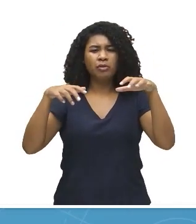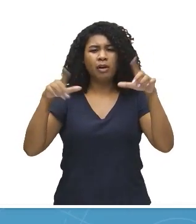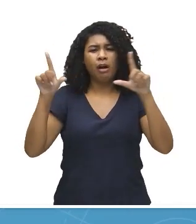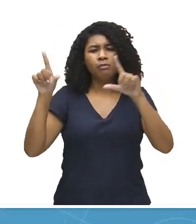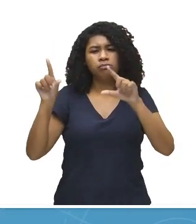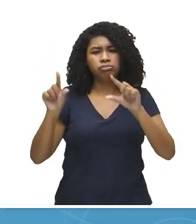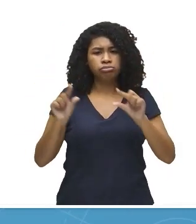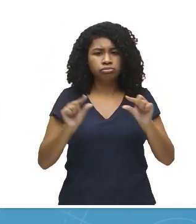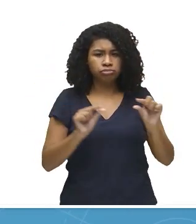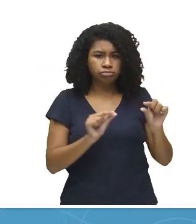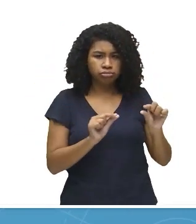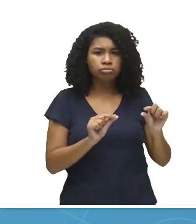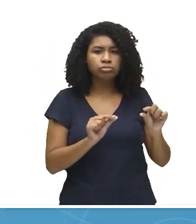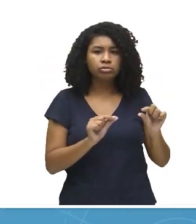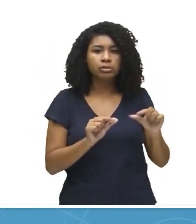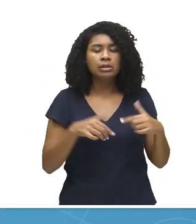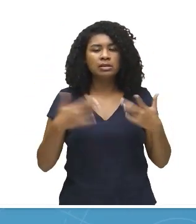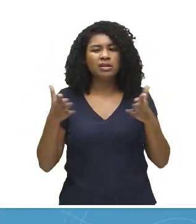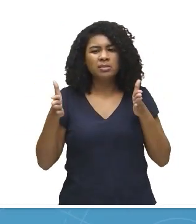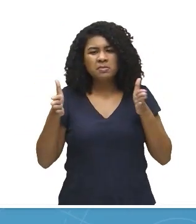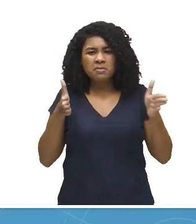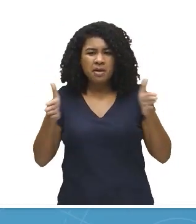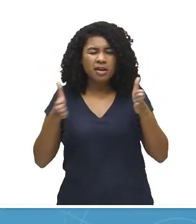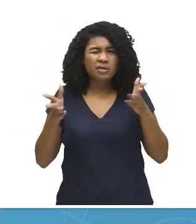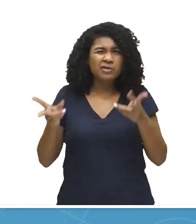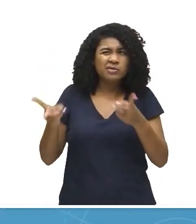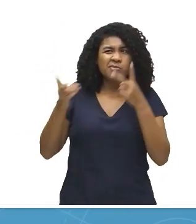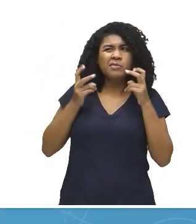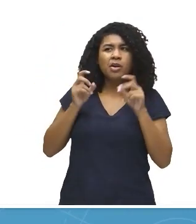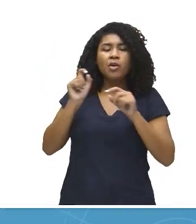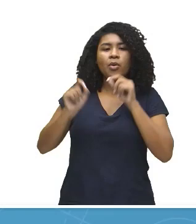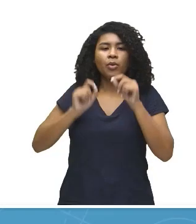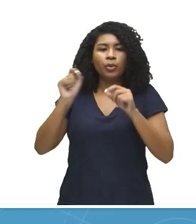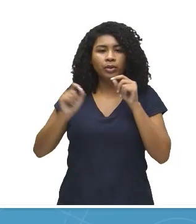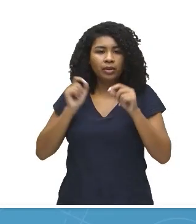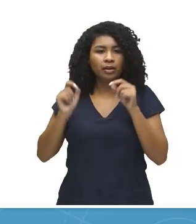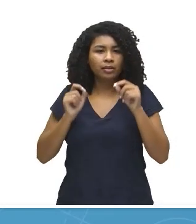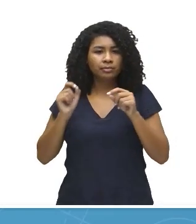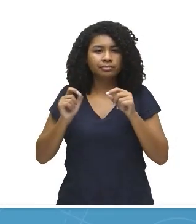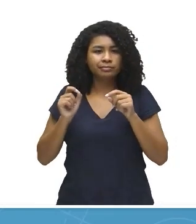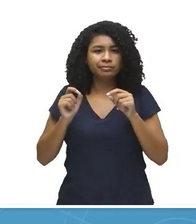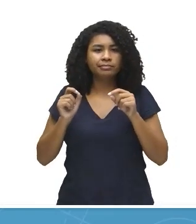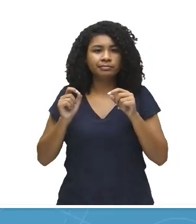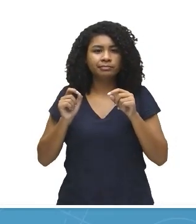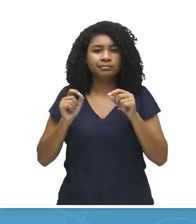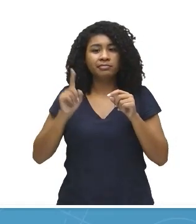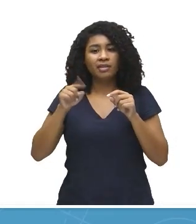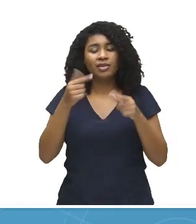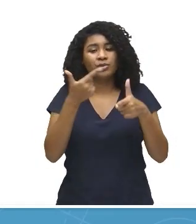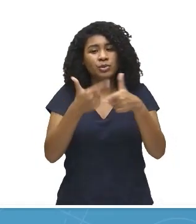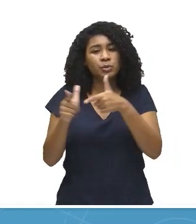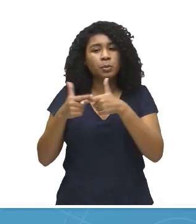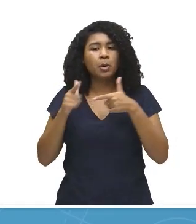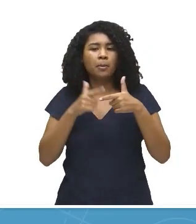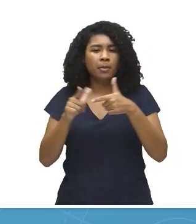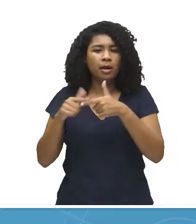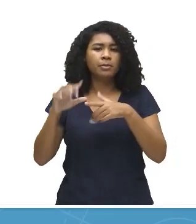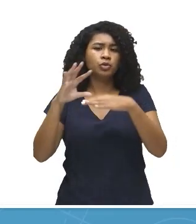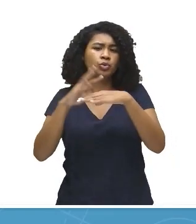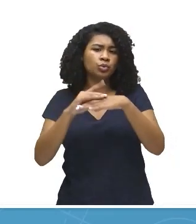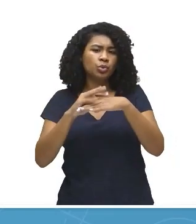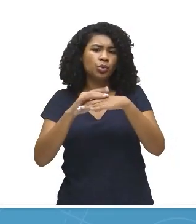Então a gente, nesse período, a gente observa aí um pouco mais desses problemas respiratórios,